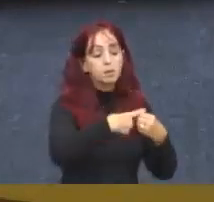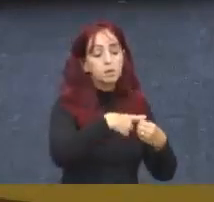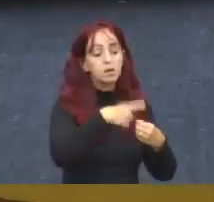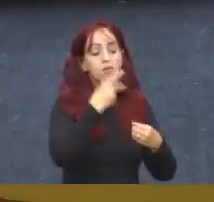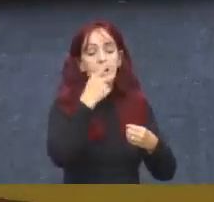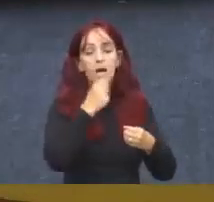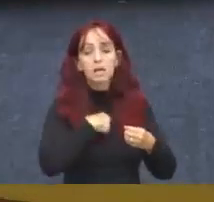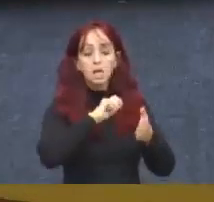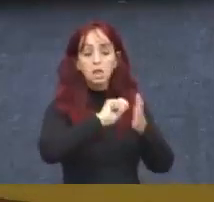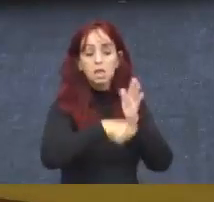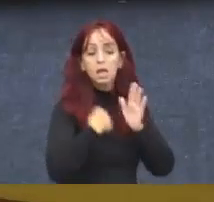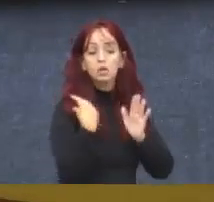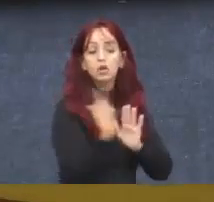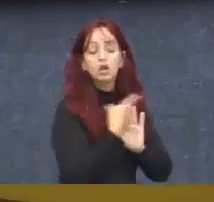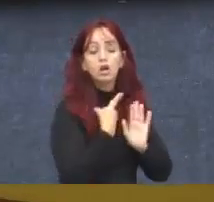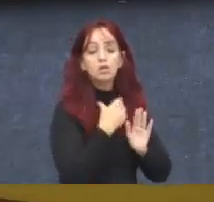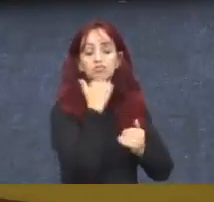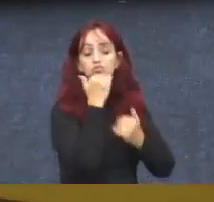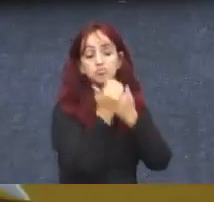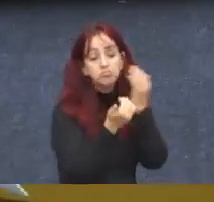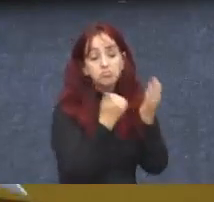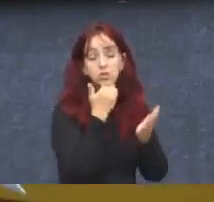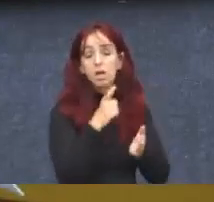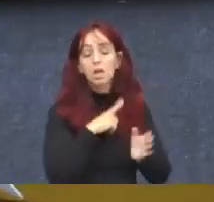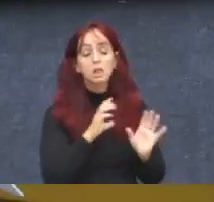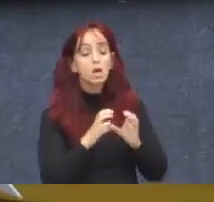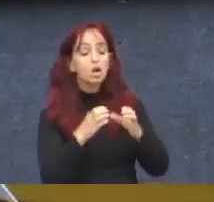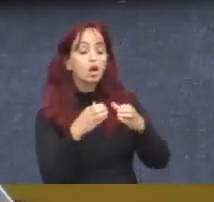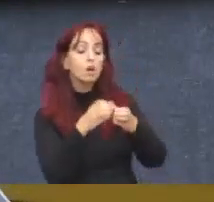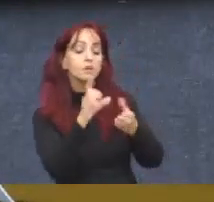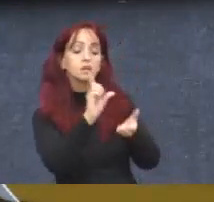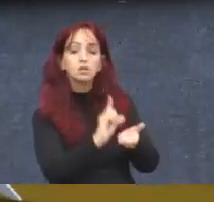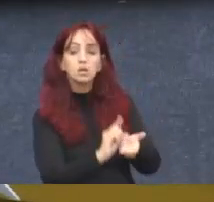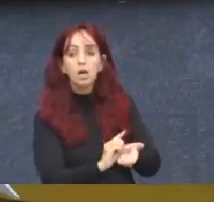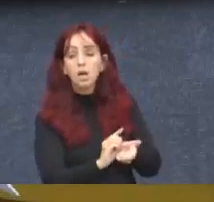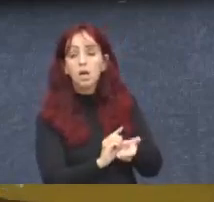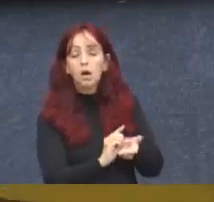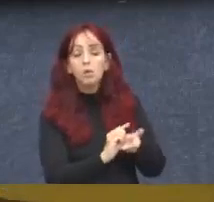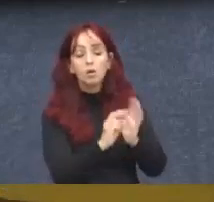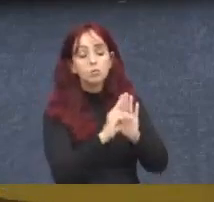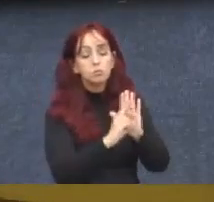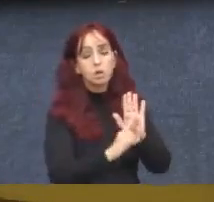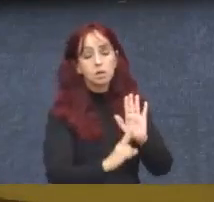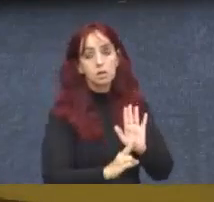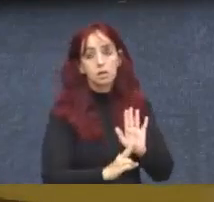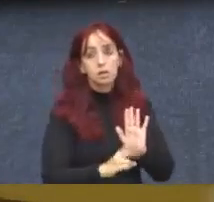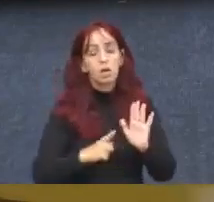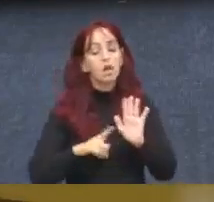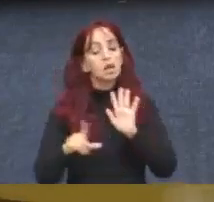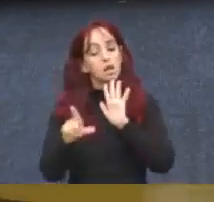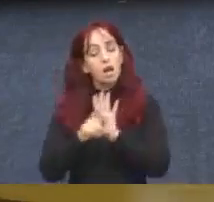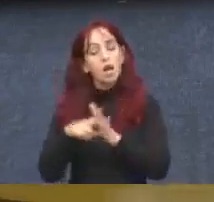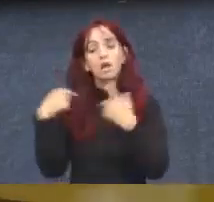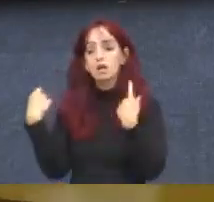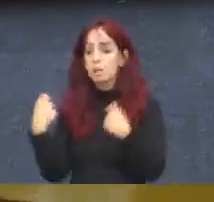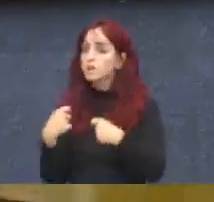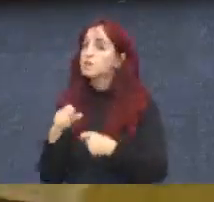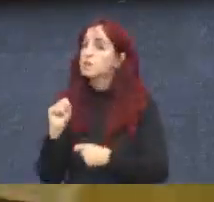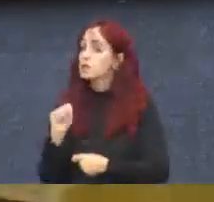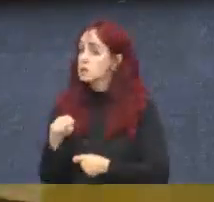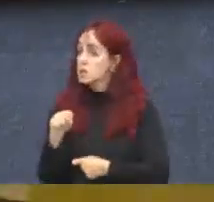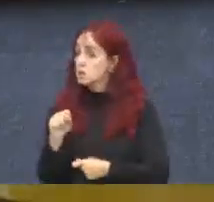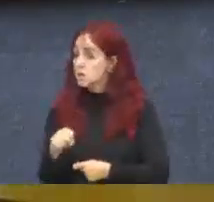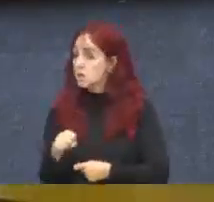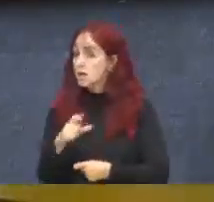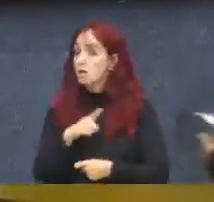nossa, diga que adiantou ter uma comissão de redução do estoque de normas. Existem leis que precisam, sim,